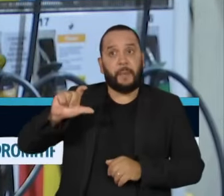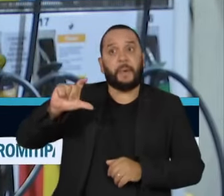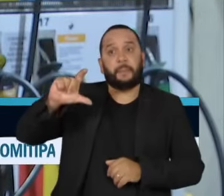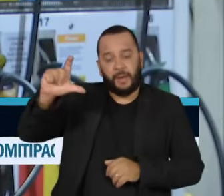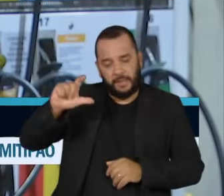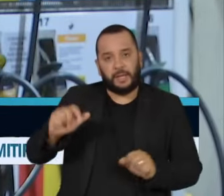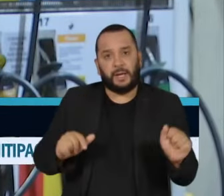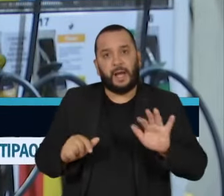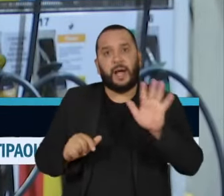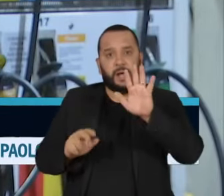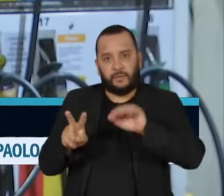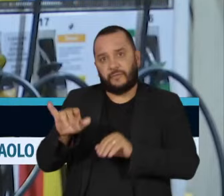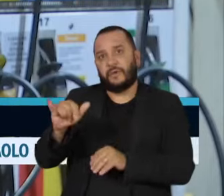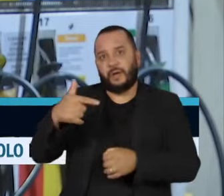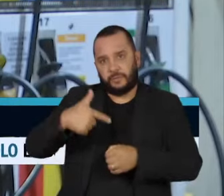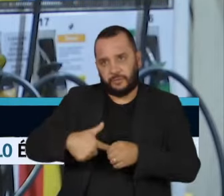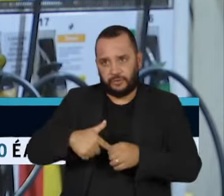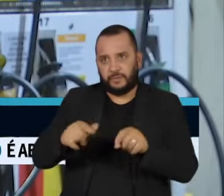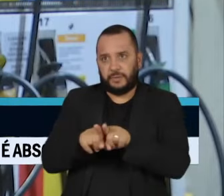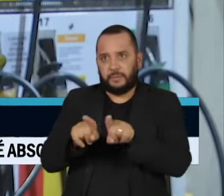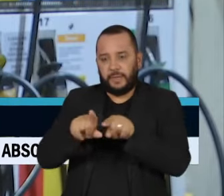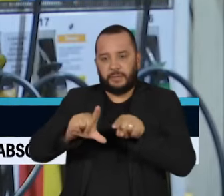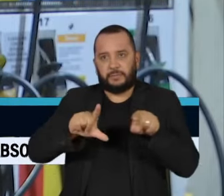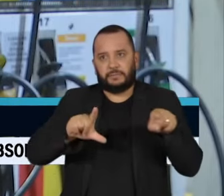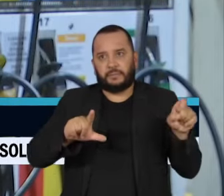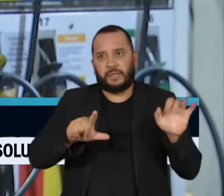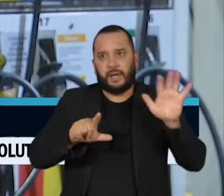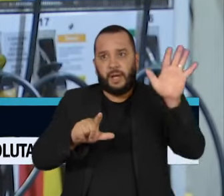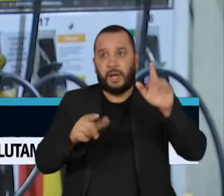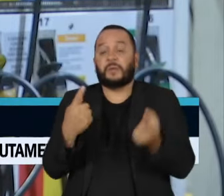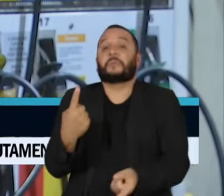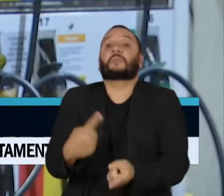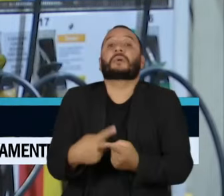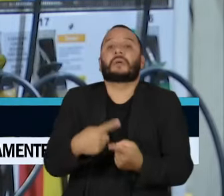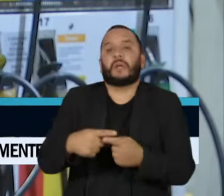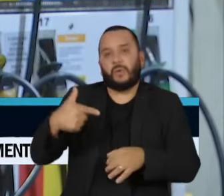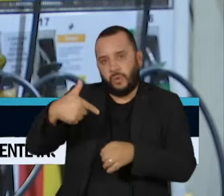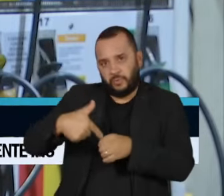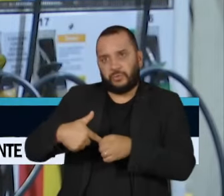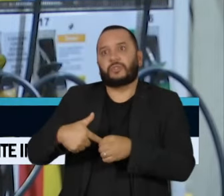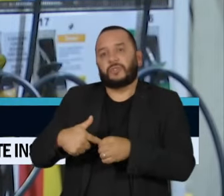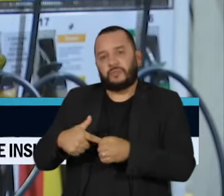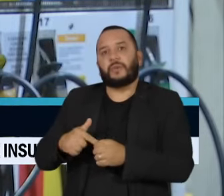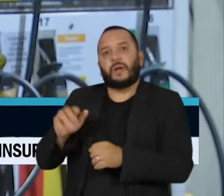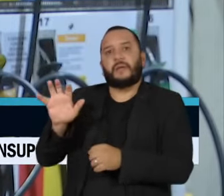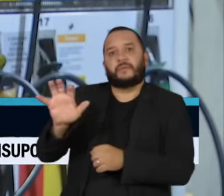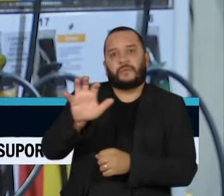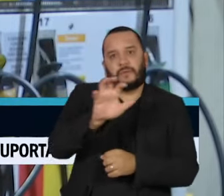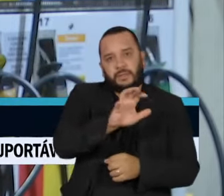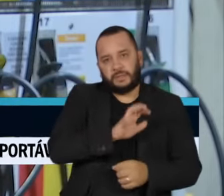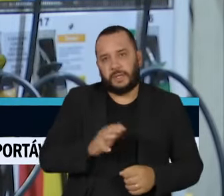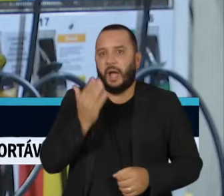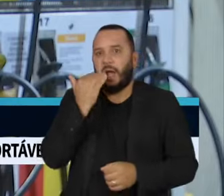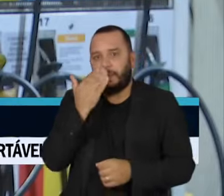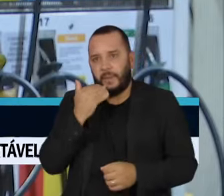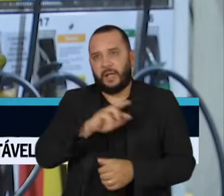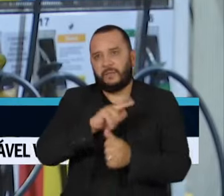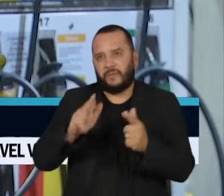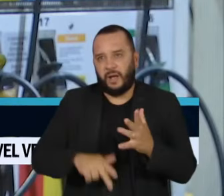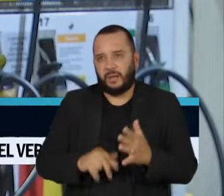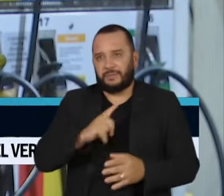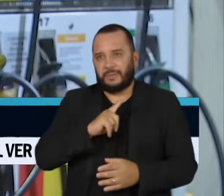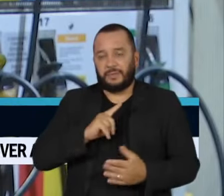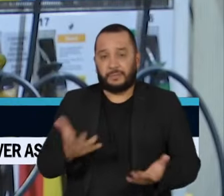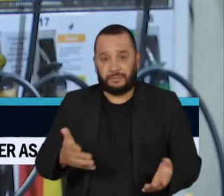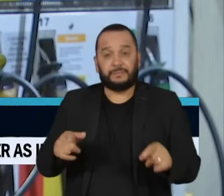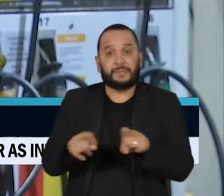inflação, já que o valor dos combustíveis reflete em diversos produtos e serviços. Por outro lado, devolverá 50 bilhões de reais